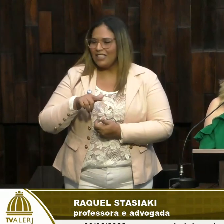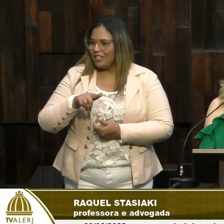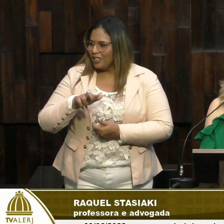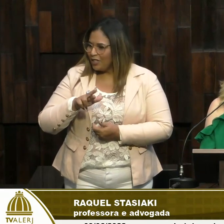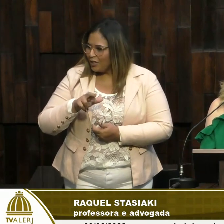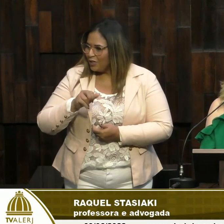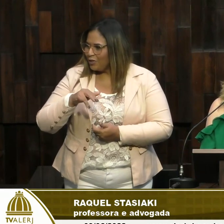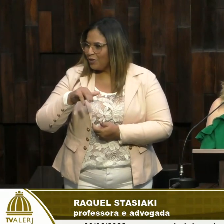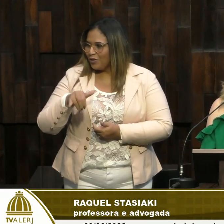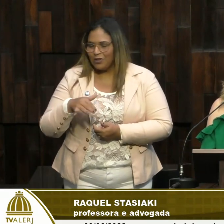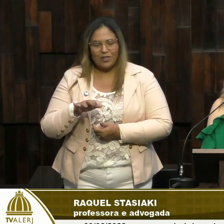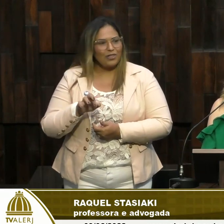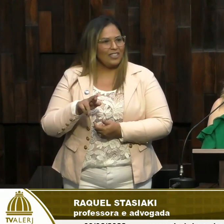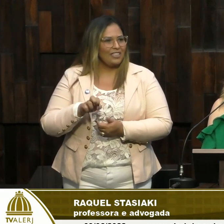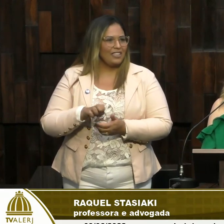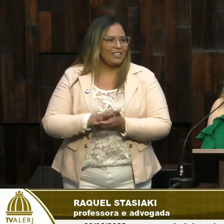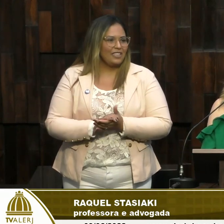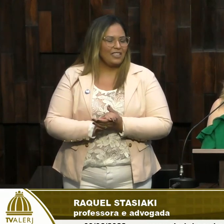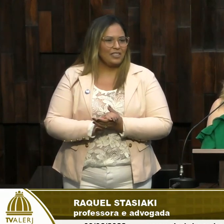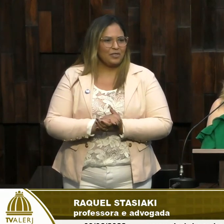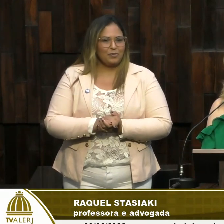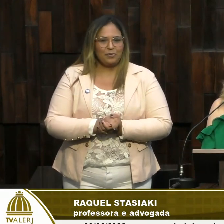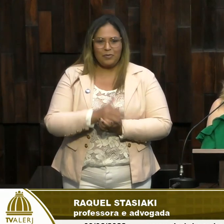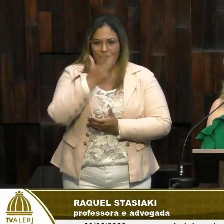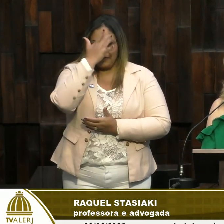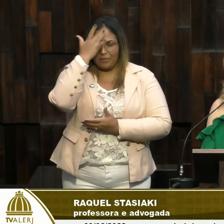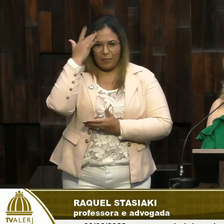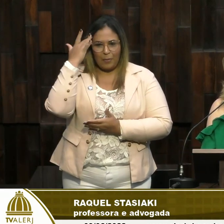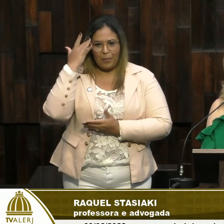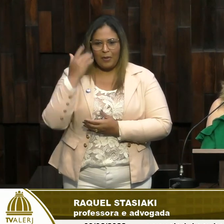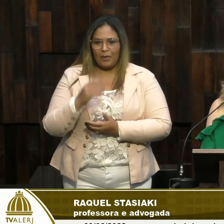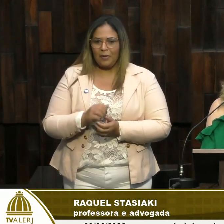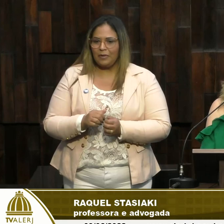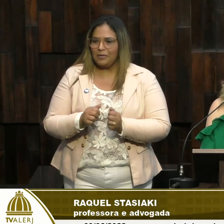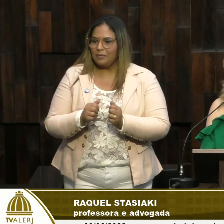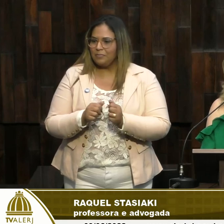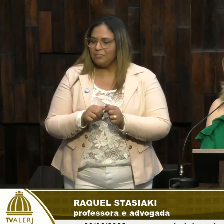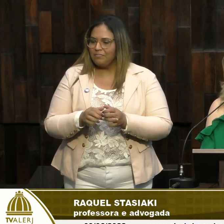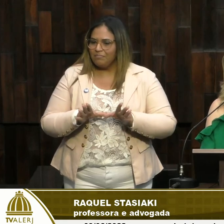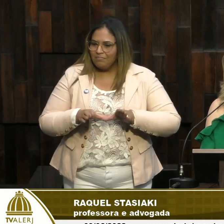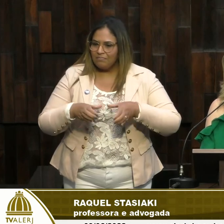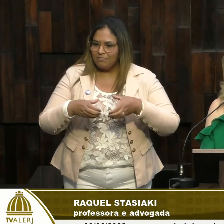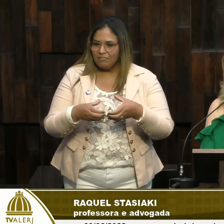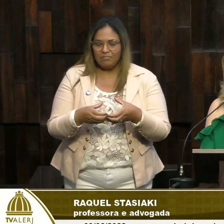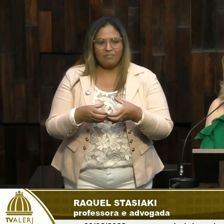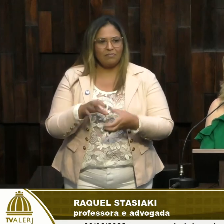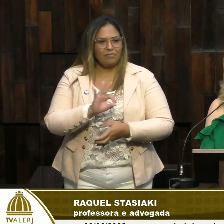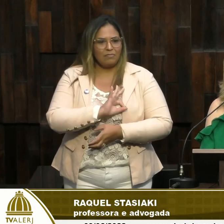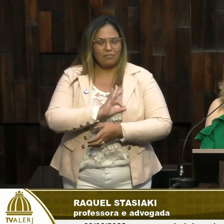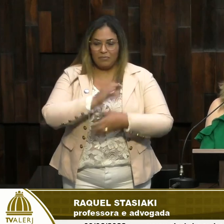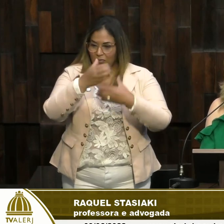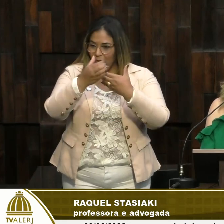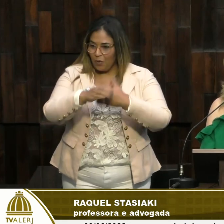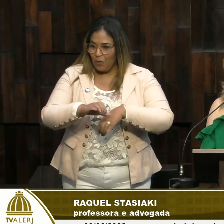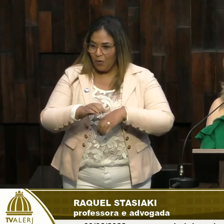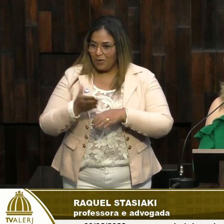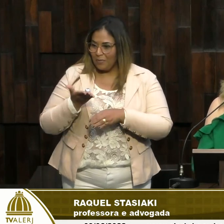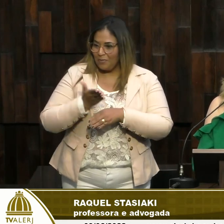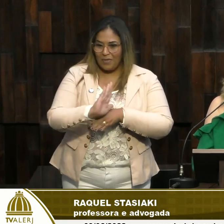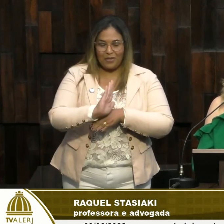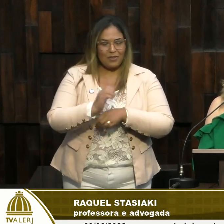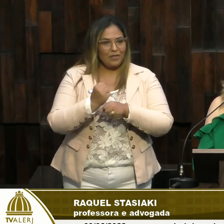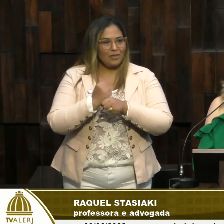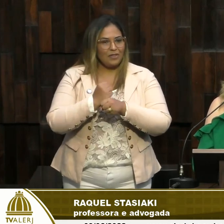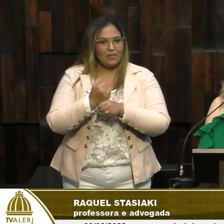quero cumprimentar os integrantes das comissões da Polícia Civil, dos aprovados da Polícia Civil, do concurso de